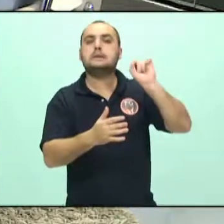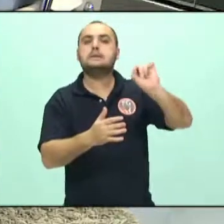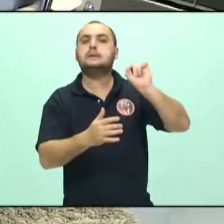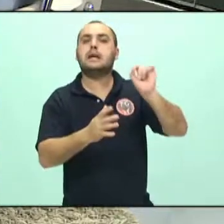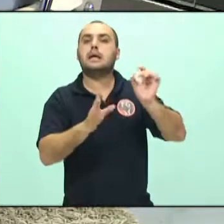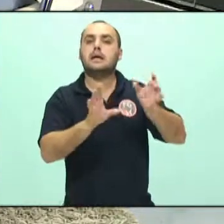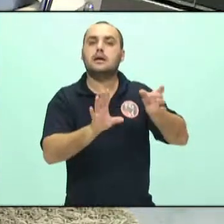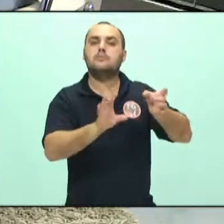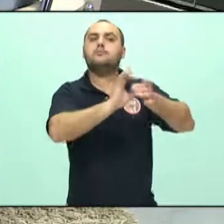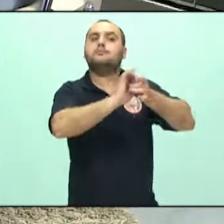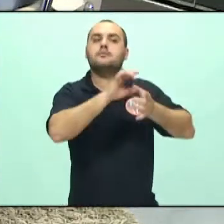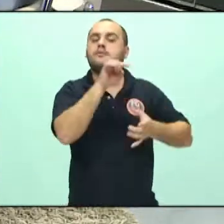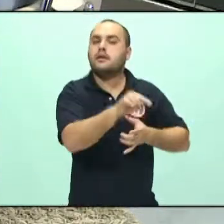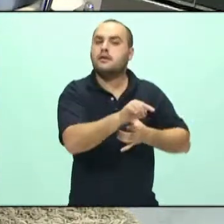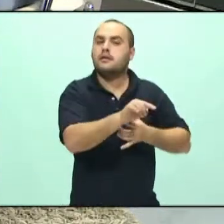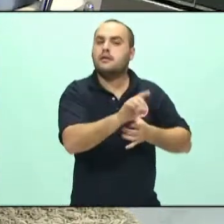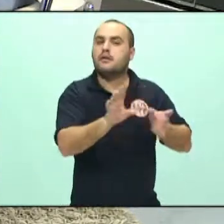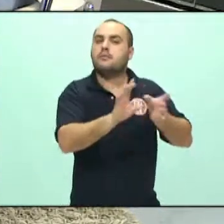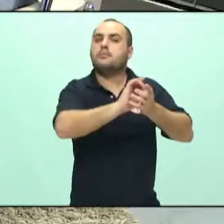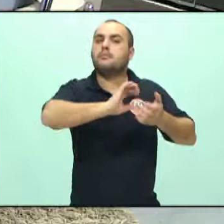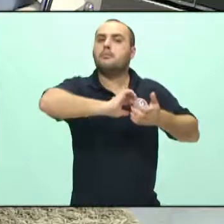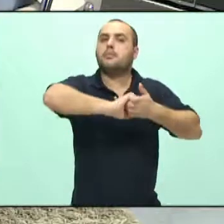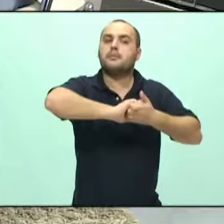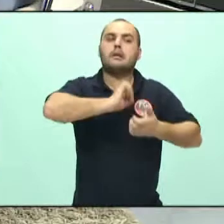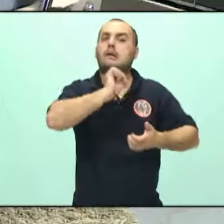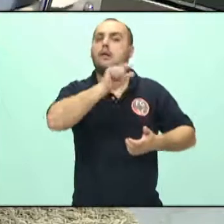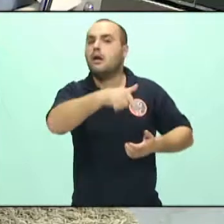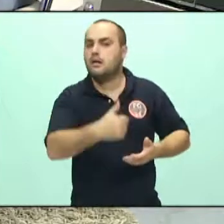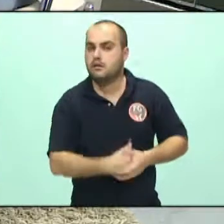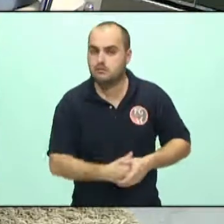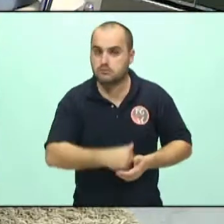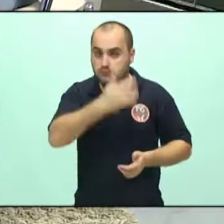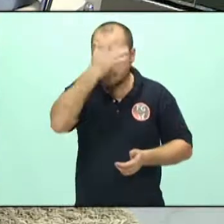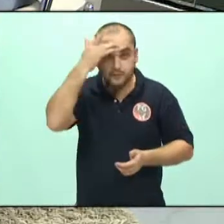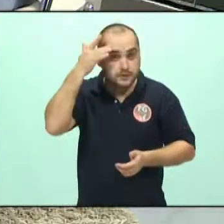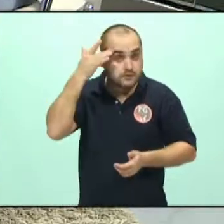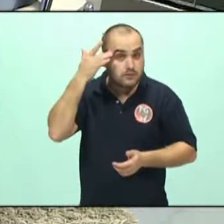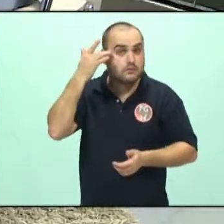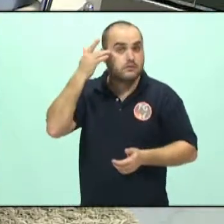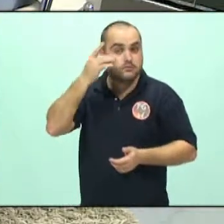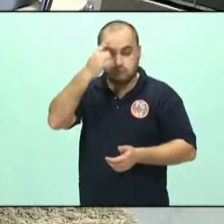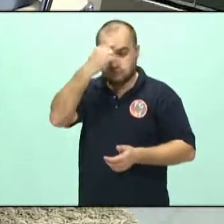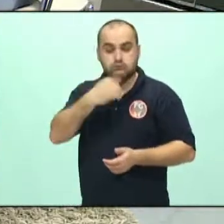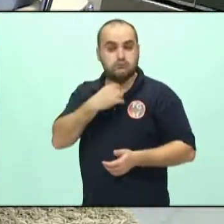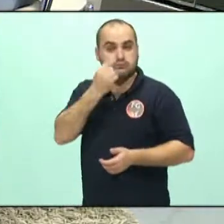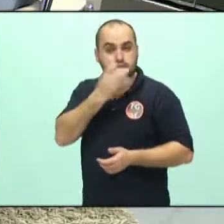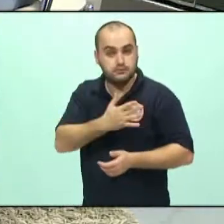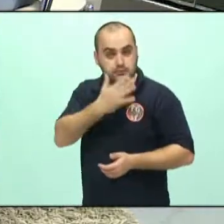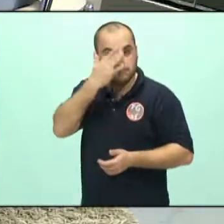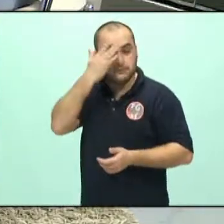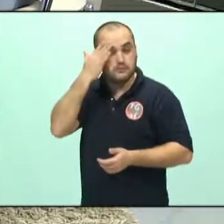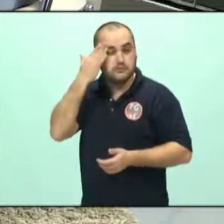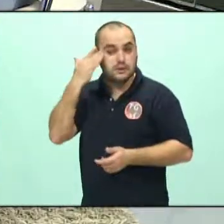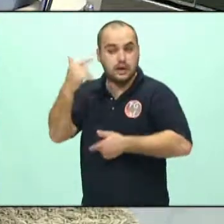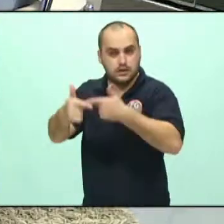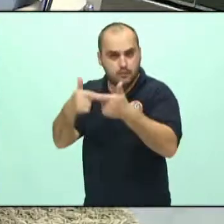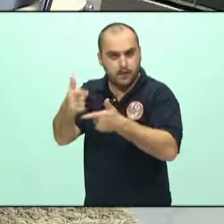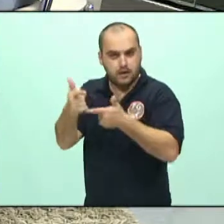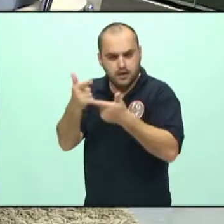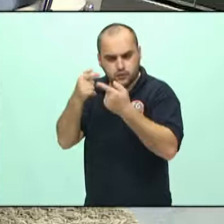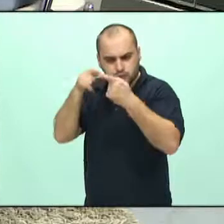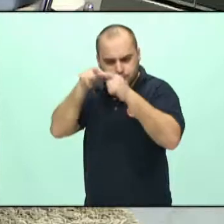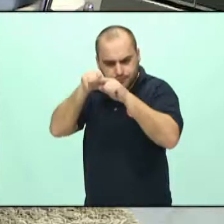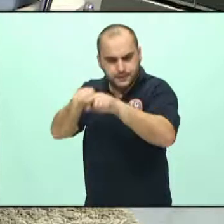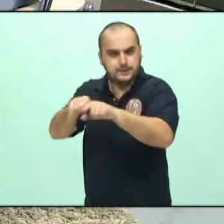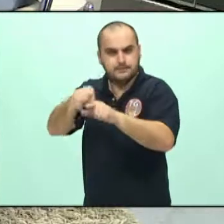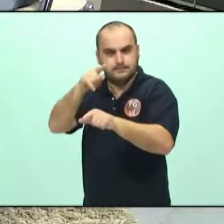coligação, quem está nesse acordo. São pessoas íntegras? São pessoas que trabalharam ao lado do povo?